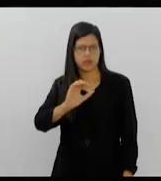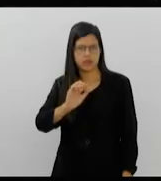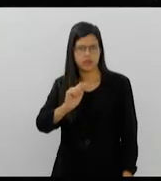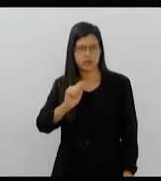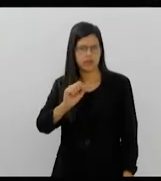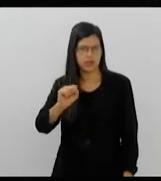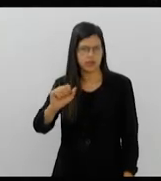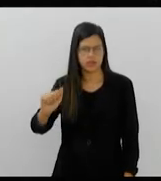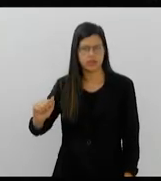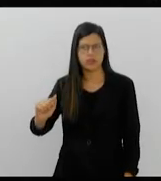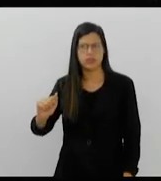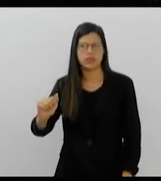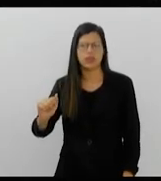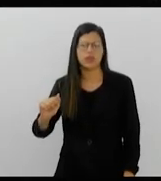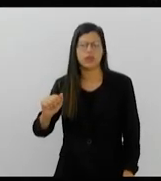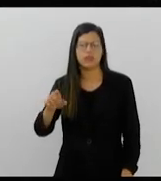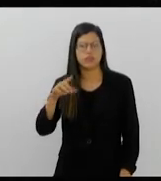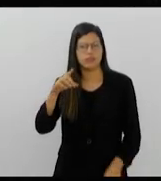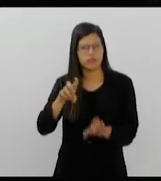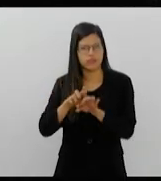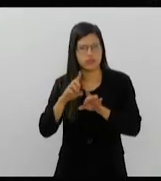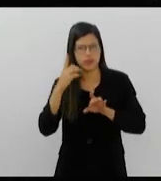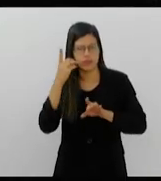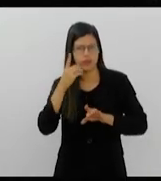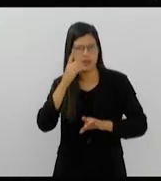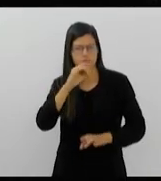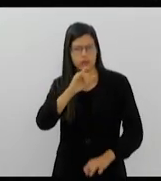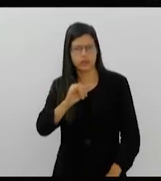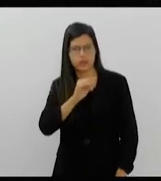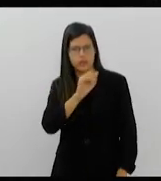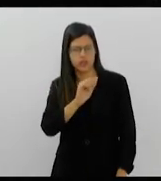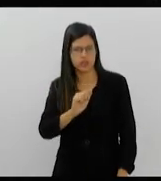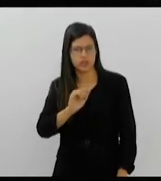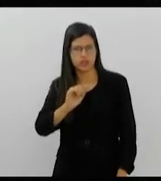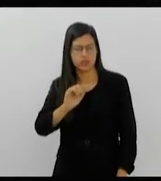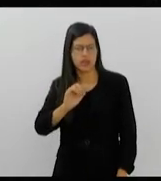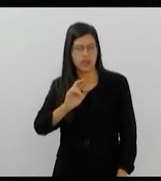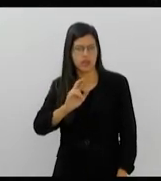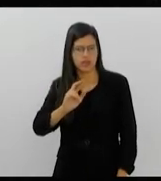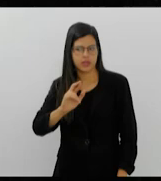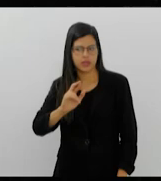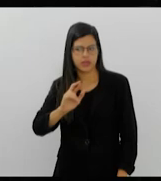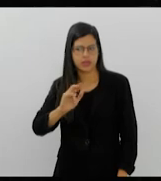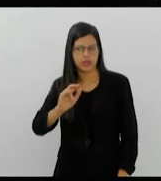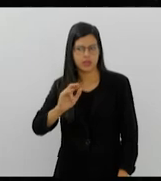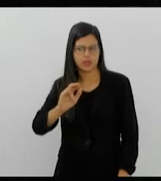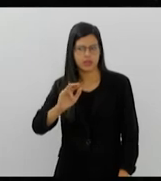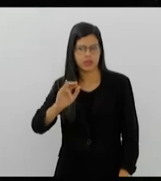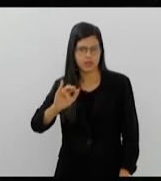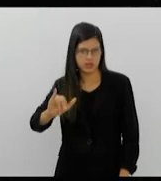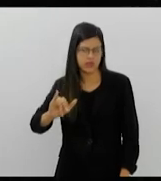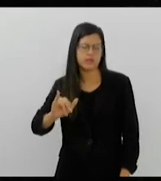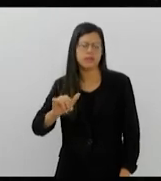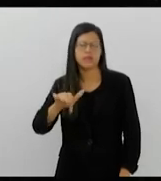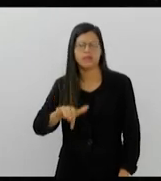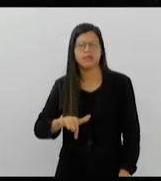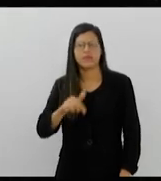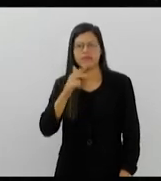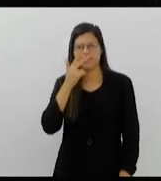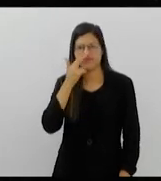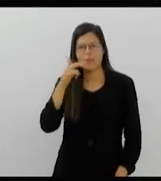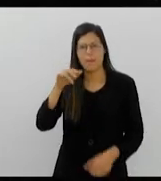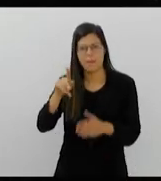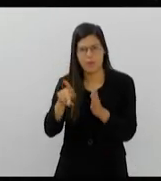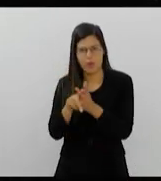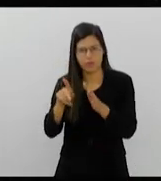e senhor deputado Jari de Oliveira, quase um craque de futebol de Volta Redonda,